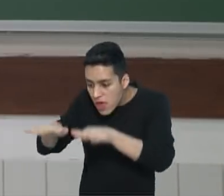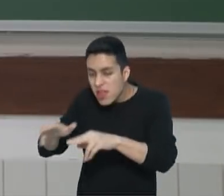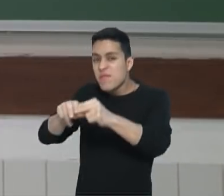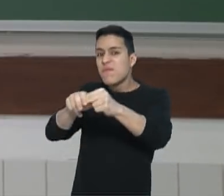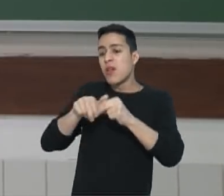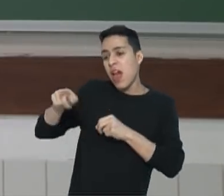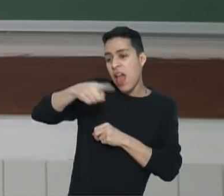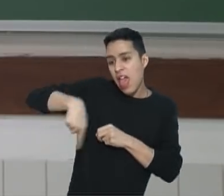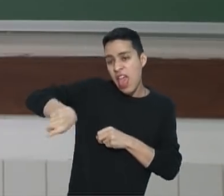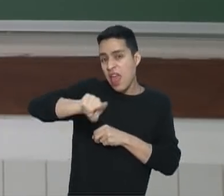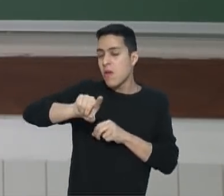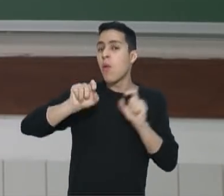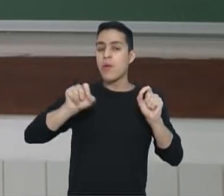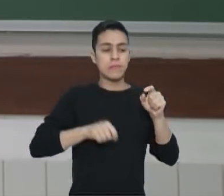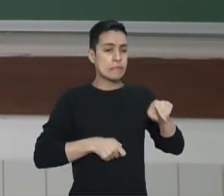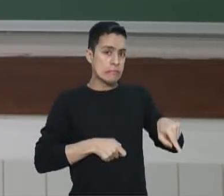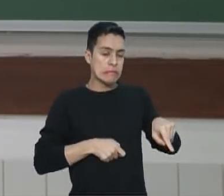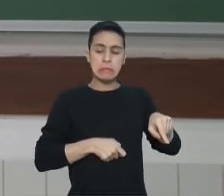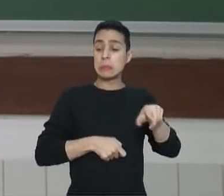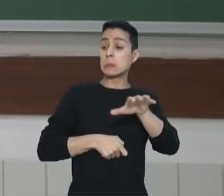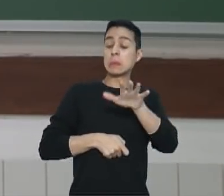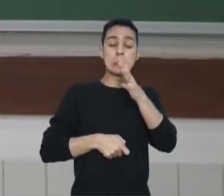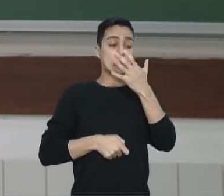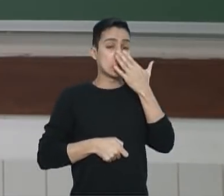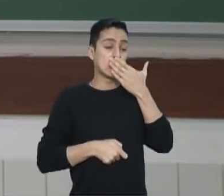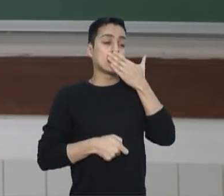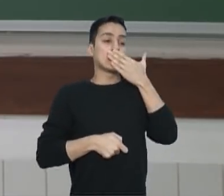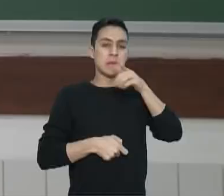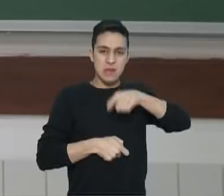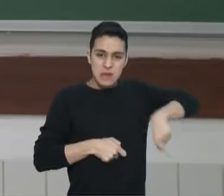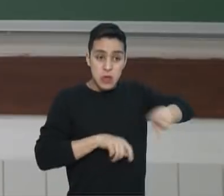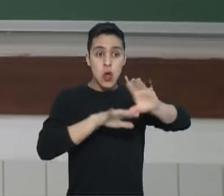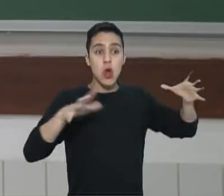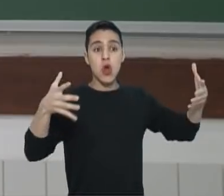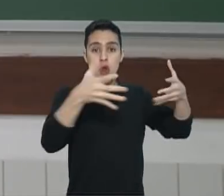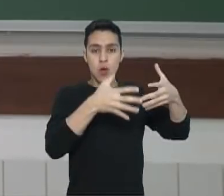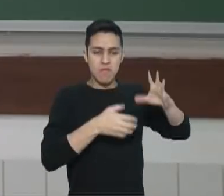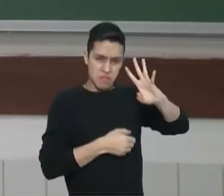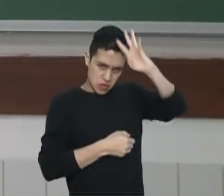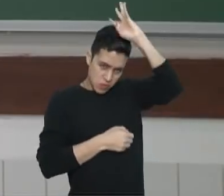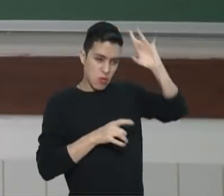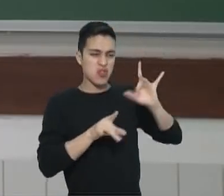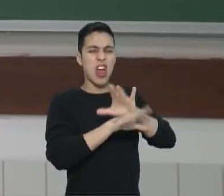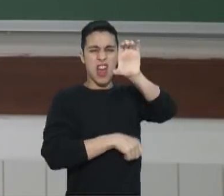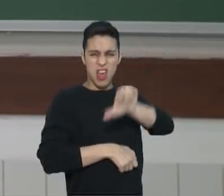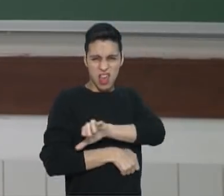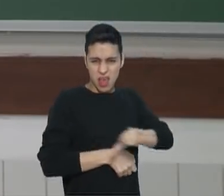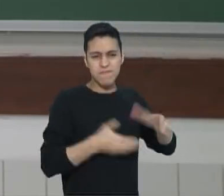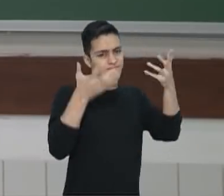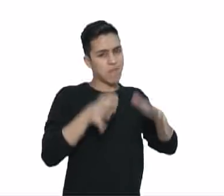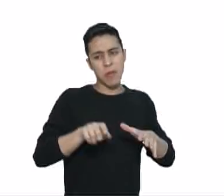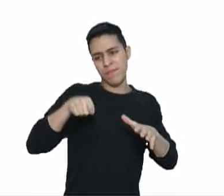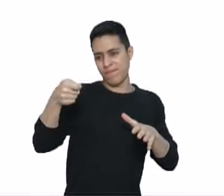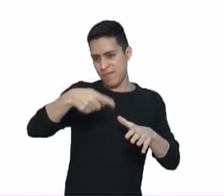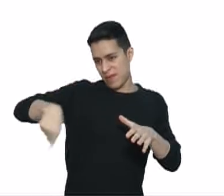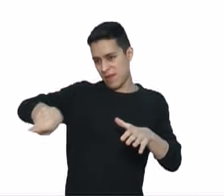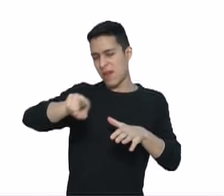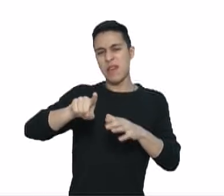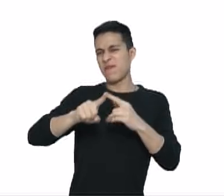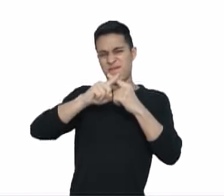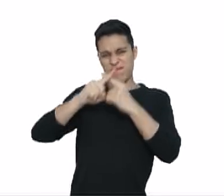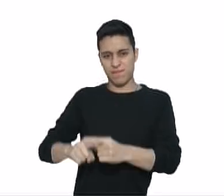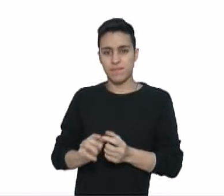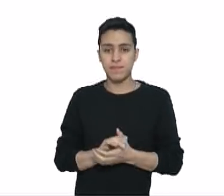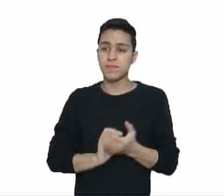paganismo não é visto com bons olhos por esse montante romano já cristianizado. Aqui eu coloquei uma definição